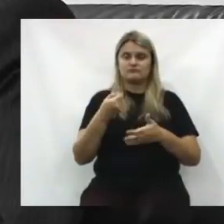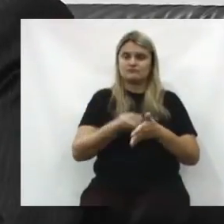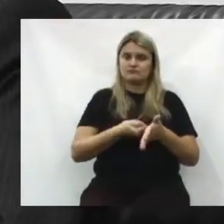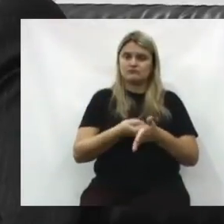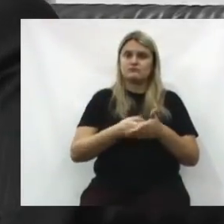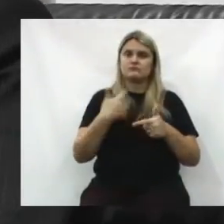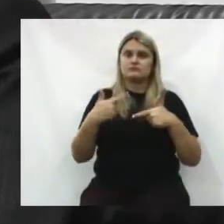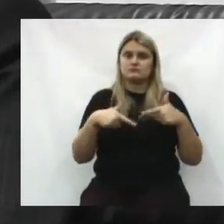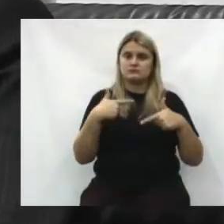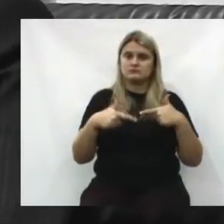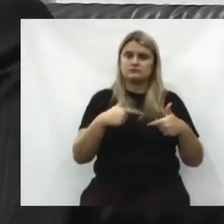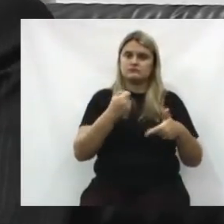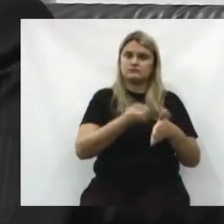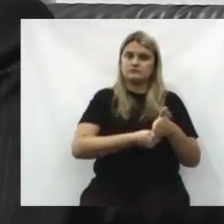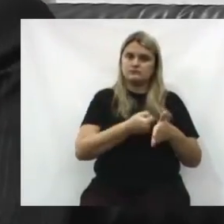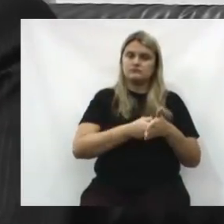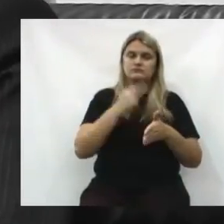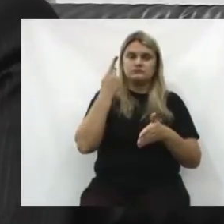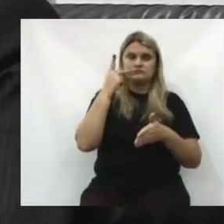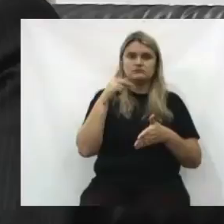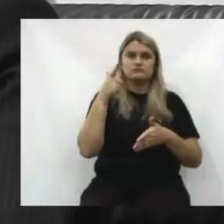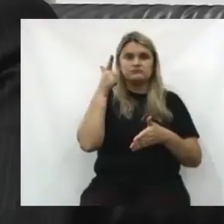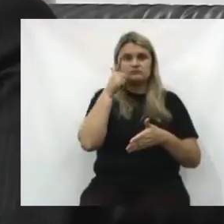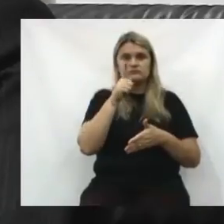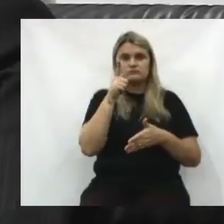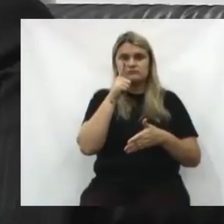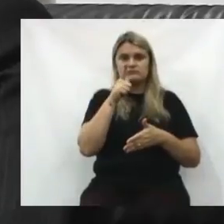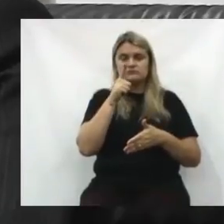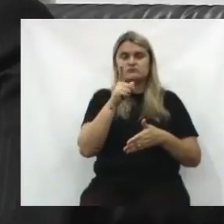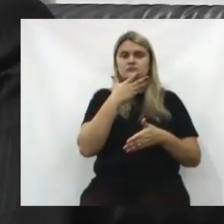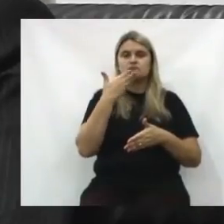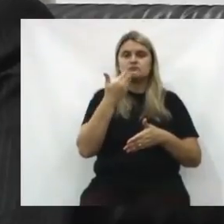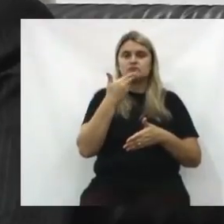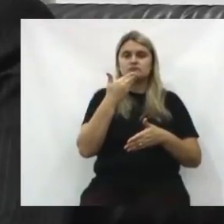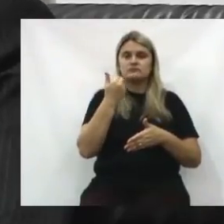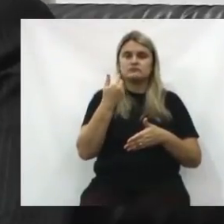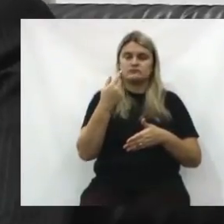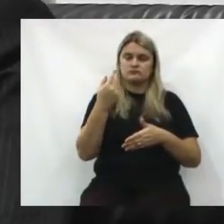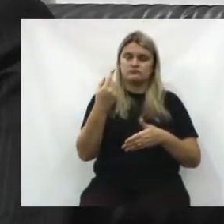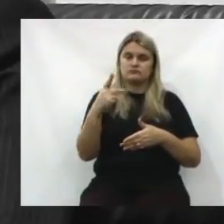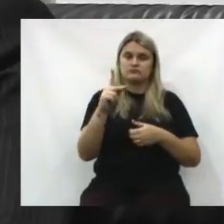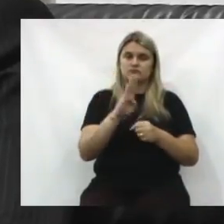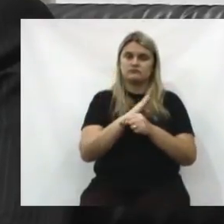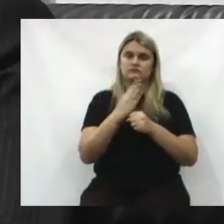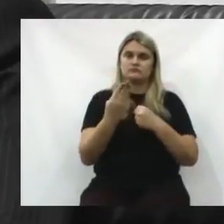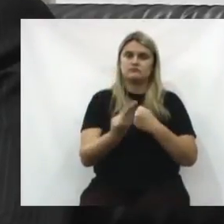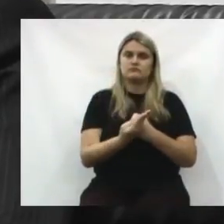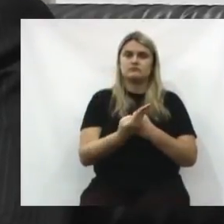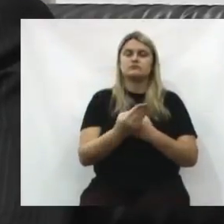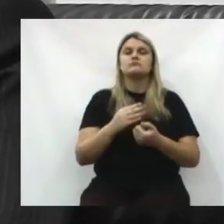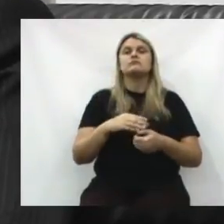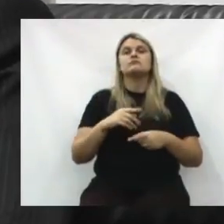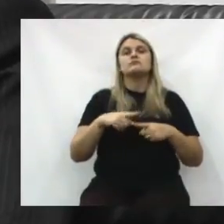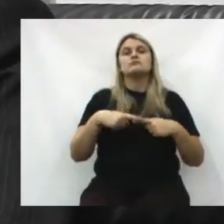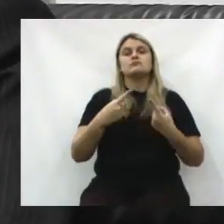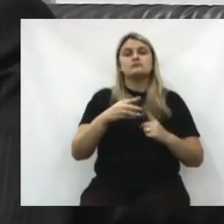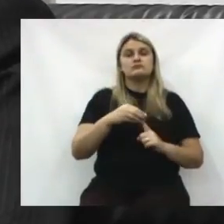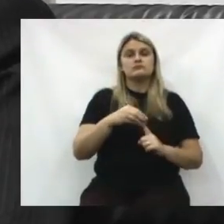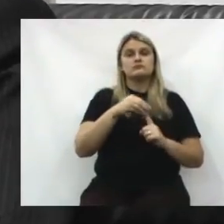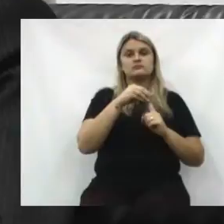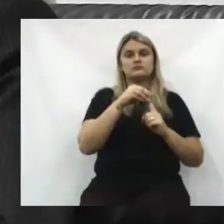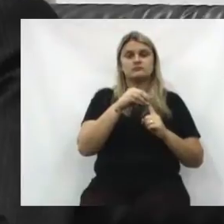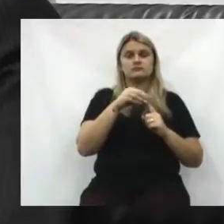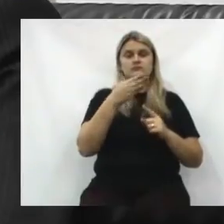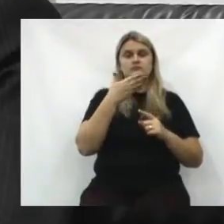vereadores estaremos imbuídos de trabalhar, cobrar para que a gente consiga melhorias para